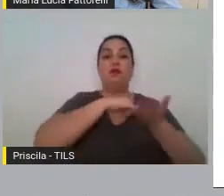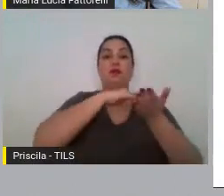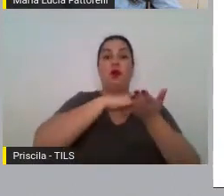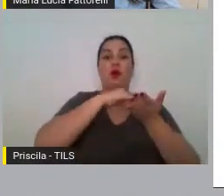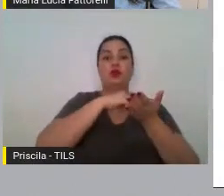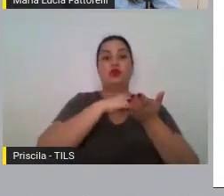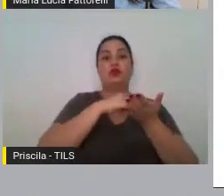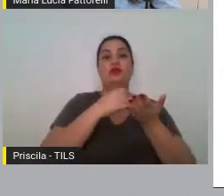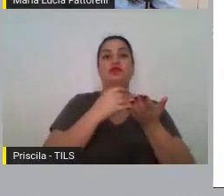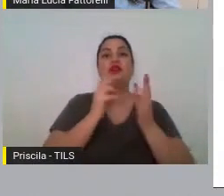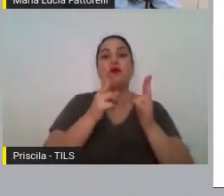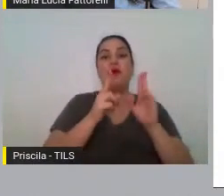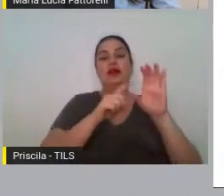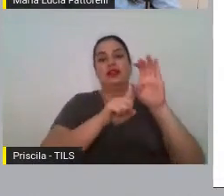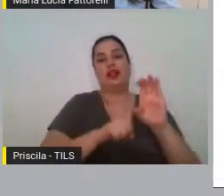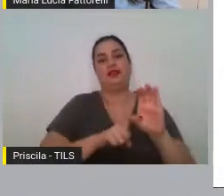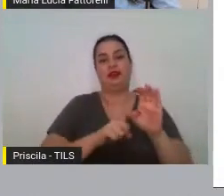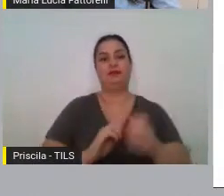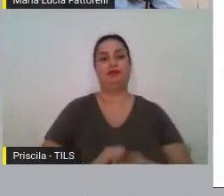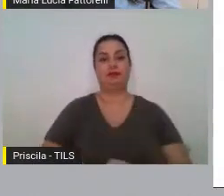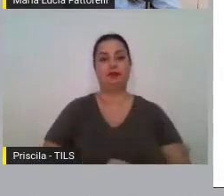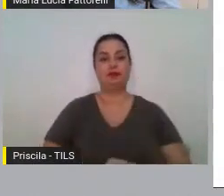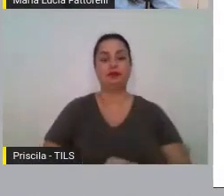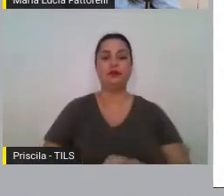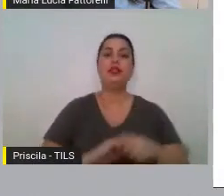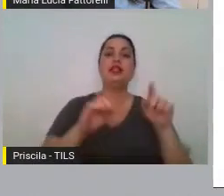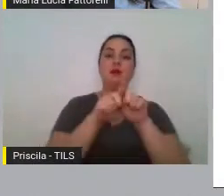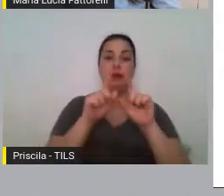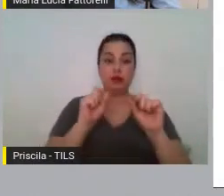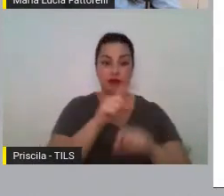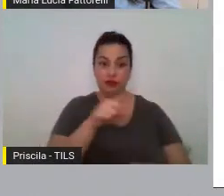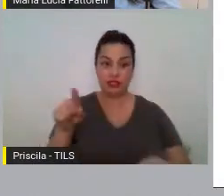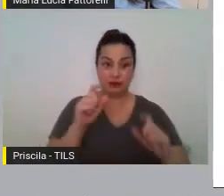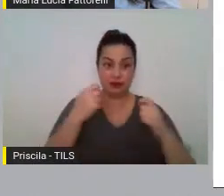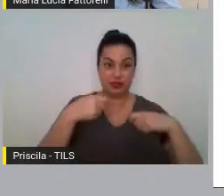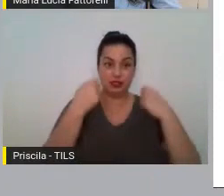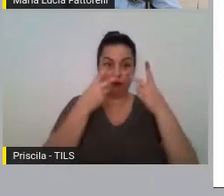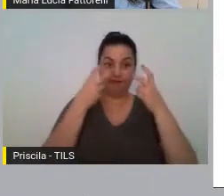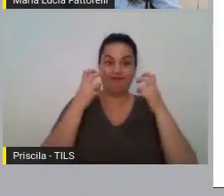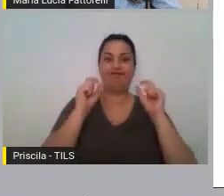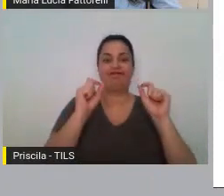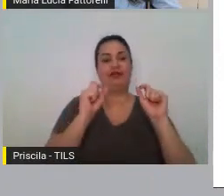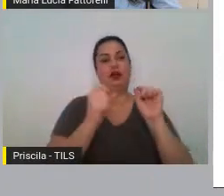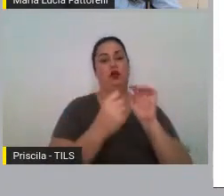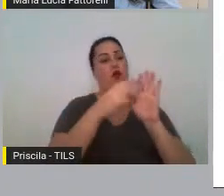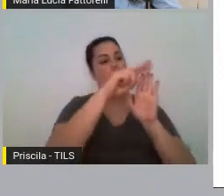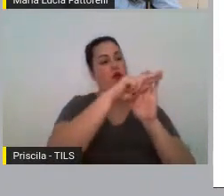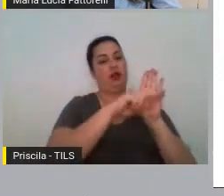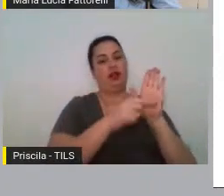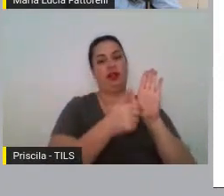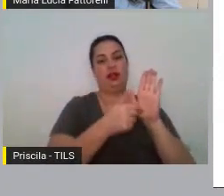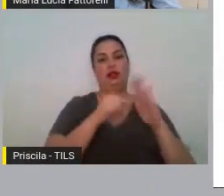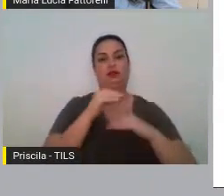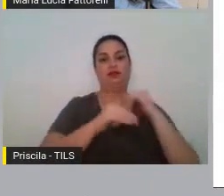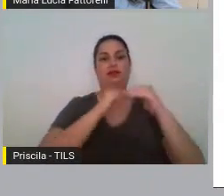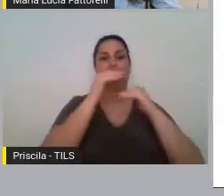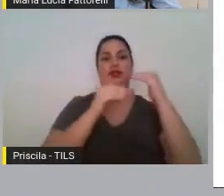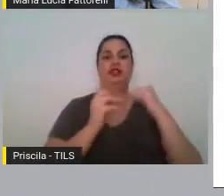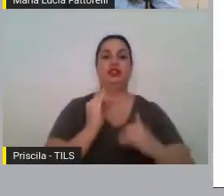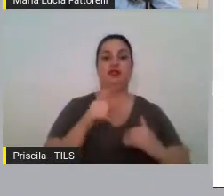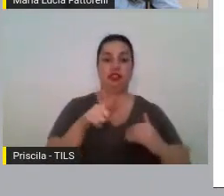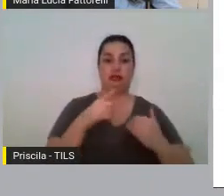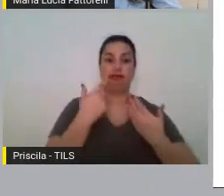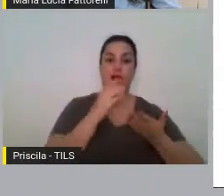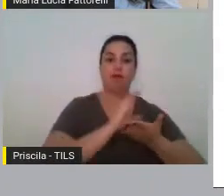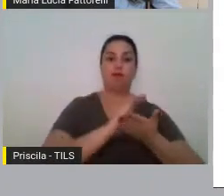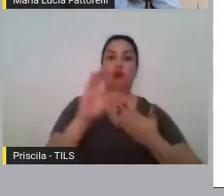nosso modelo de desenvolvimento. Você pega aqui, Centro-Oeste, e contribui com o PIB em 9,4%, Norte,